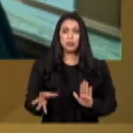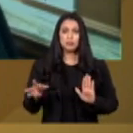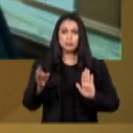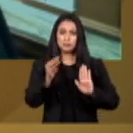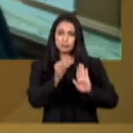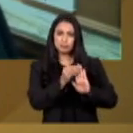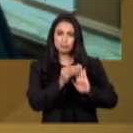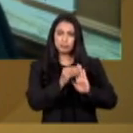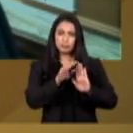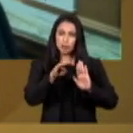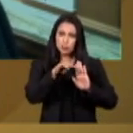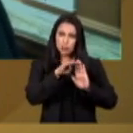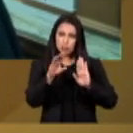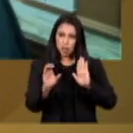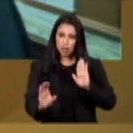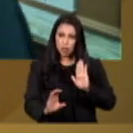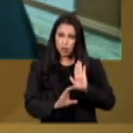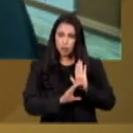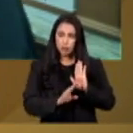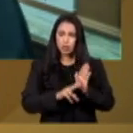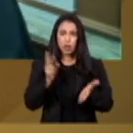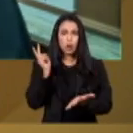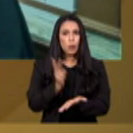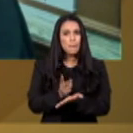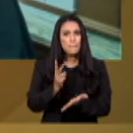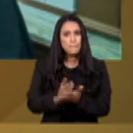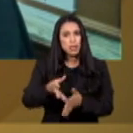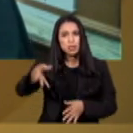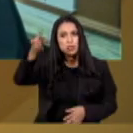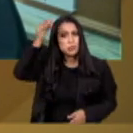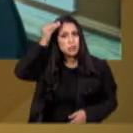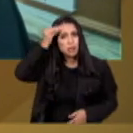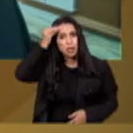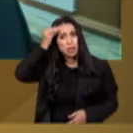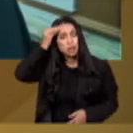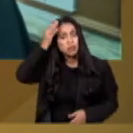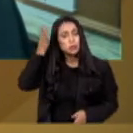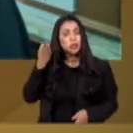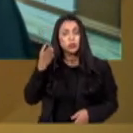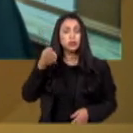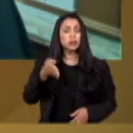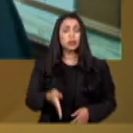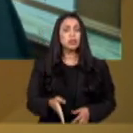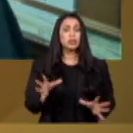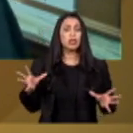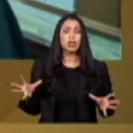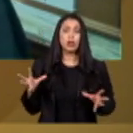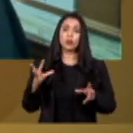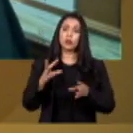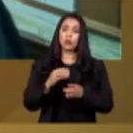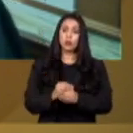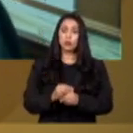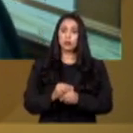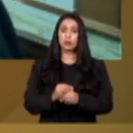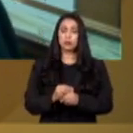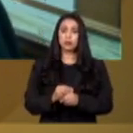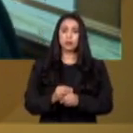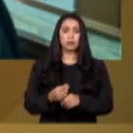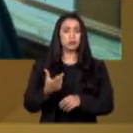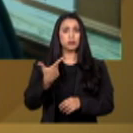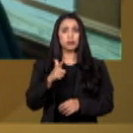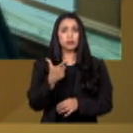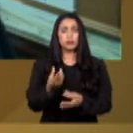implementar medidas calculadora o mesmo raciocínio e aciona a conclusão no sentido da